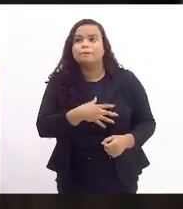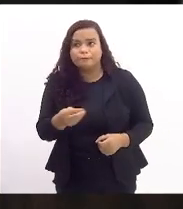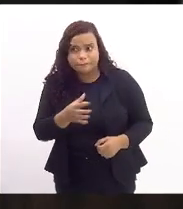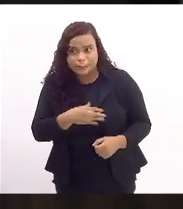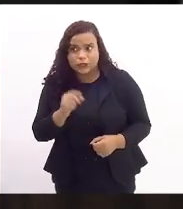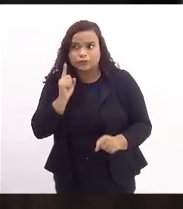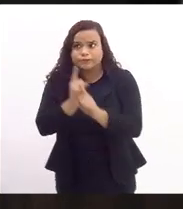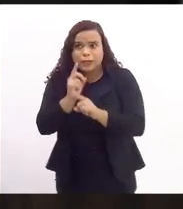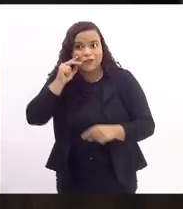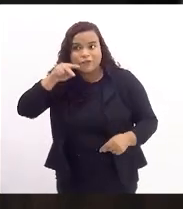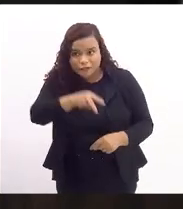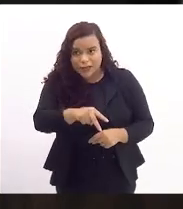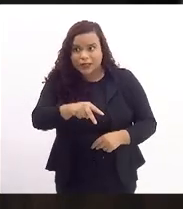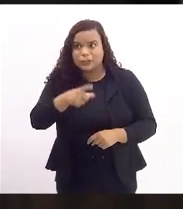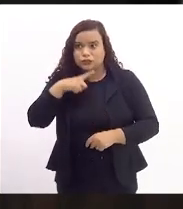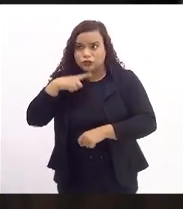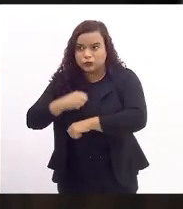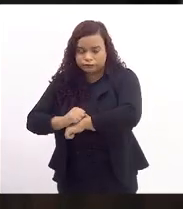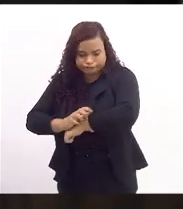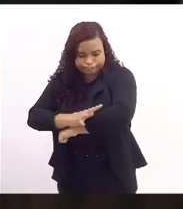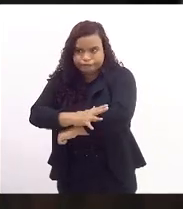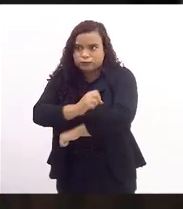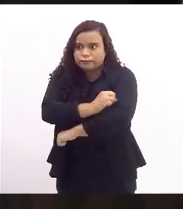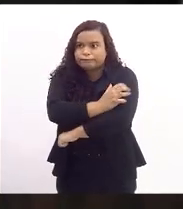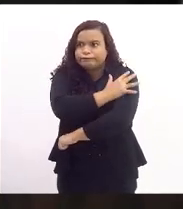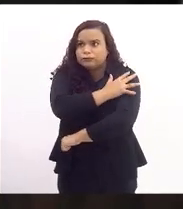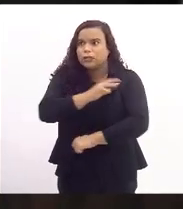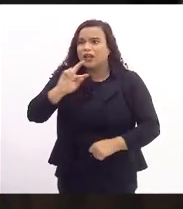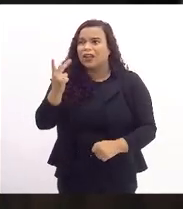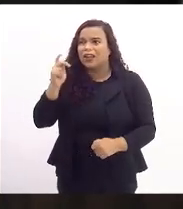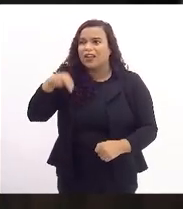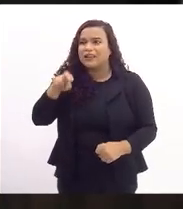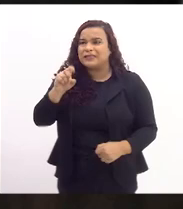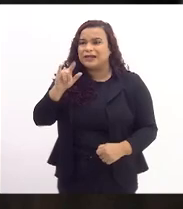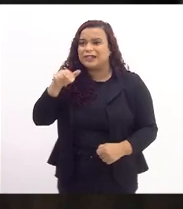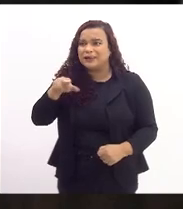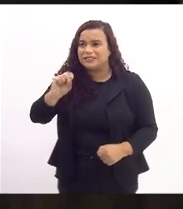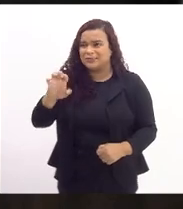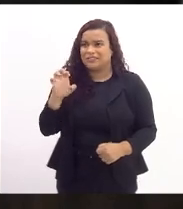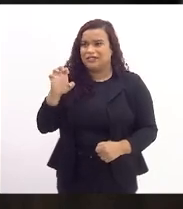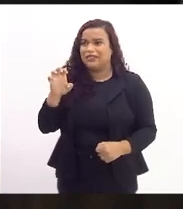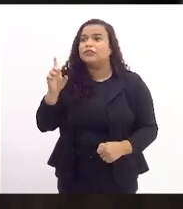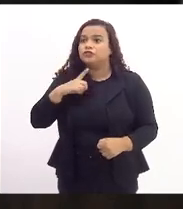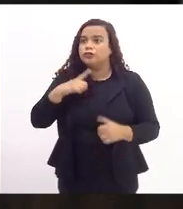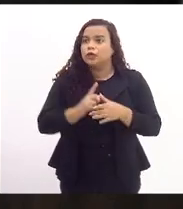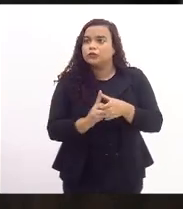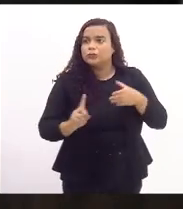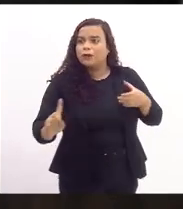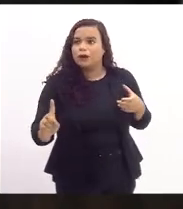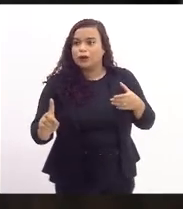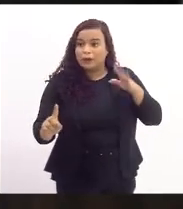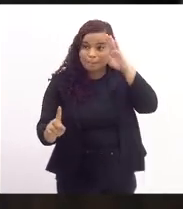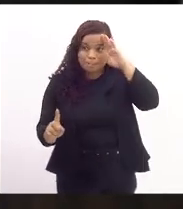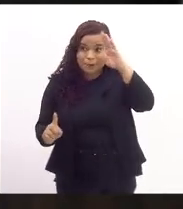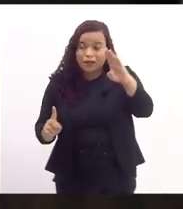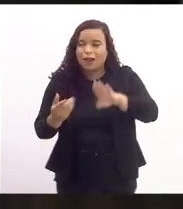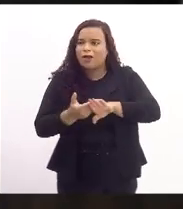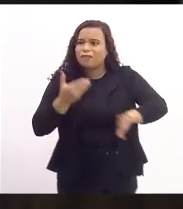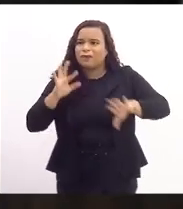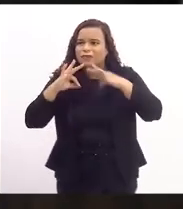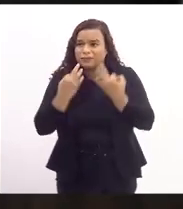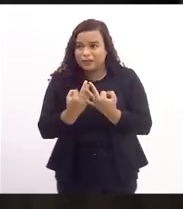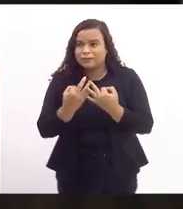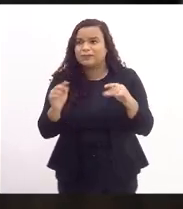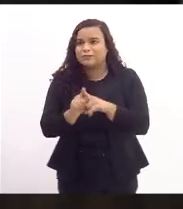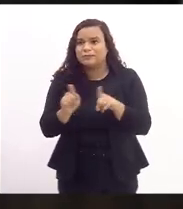era isolado e esse isolamento causava o afastamento dos familiares especialmente dos filhos